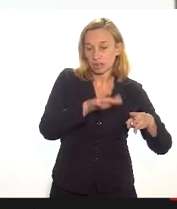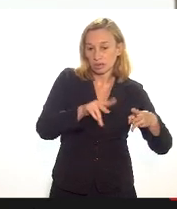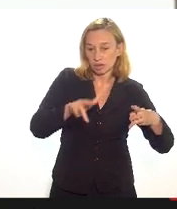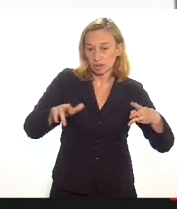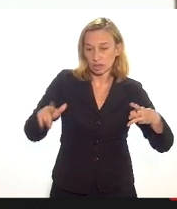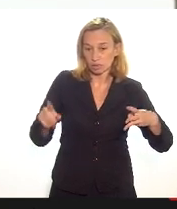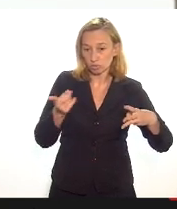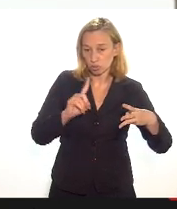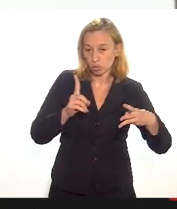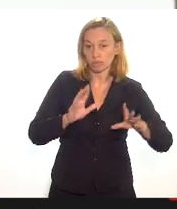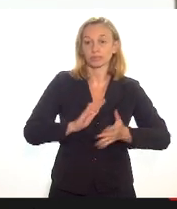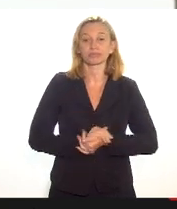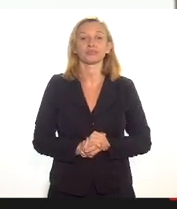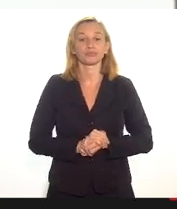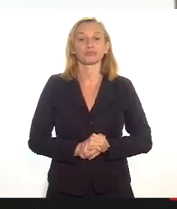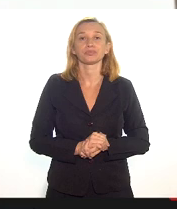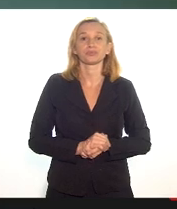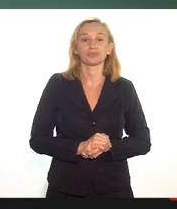dólar.